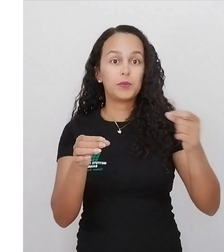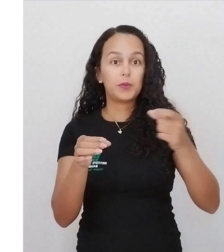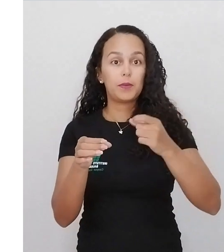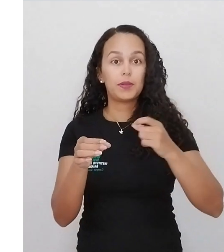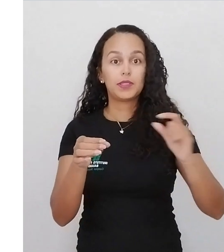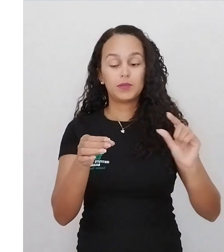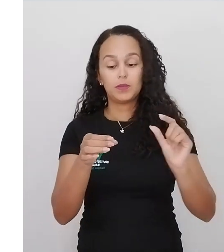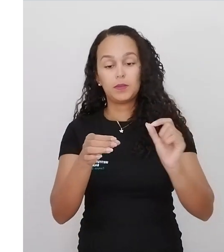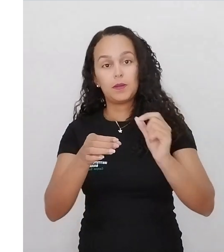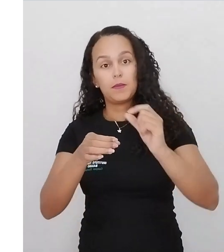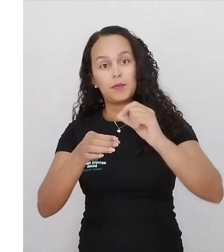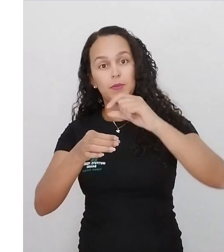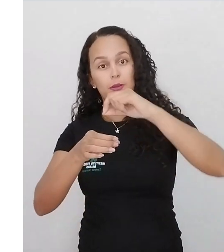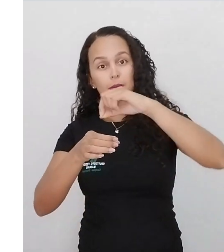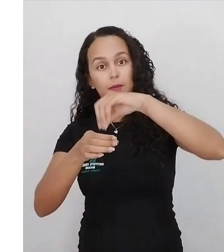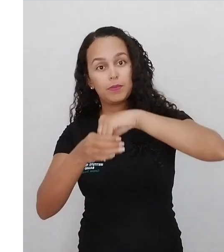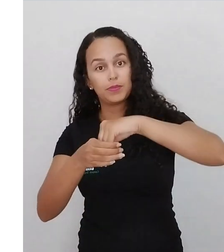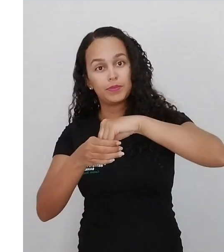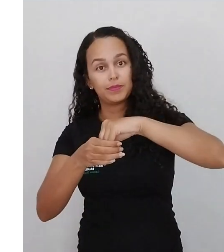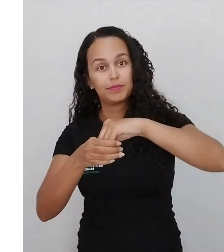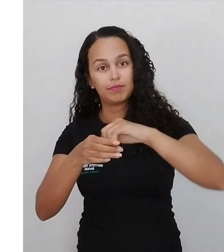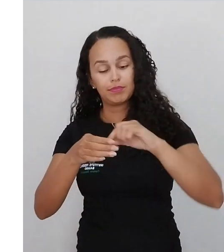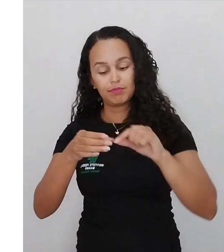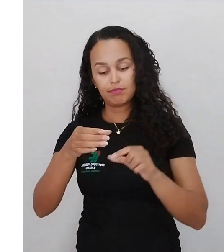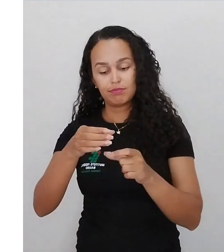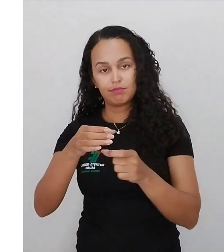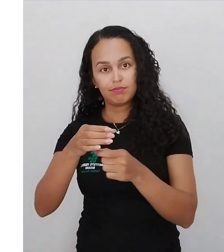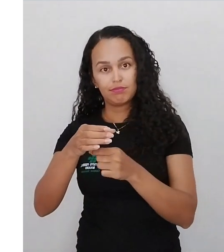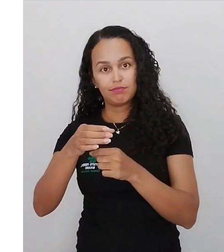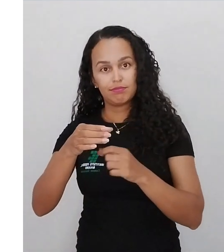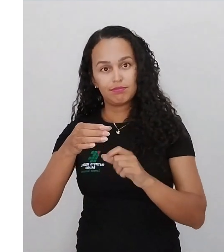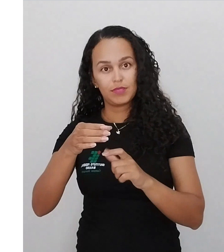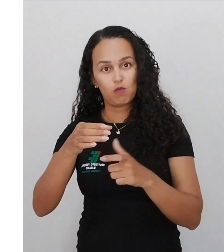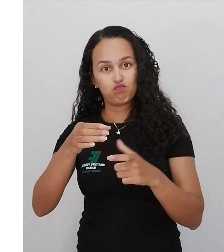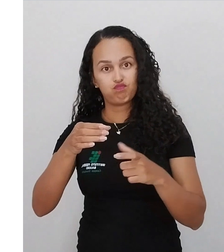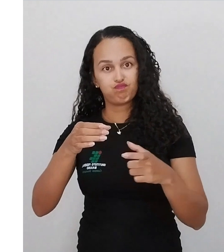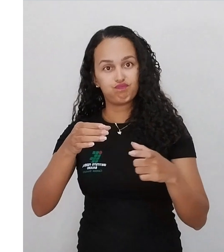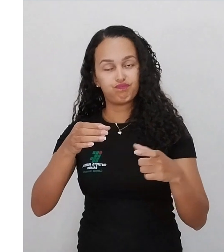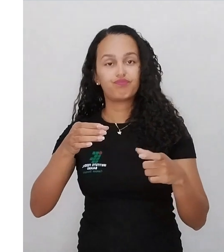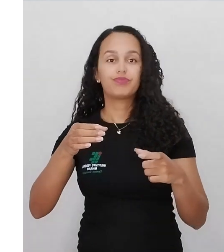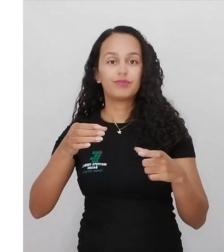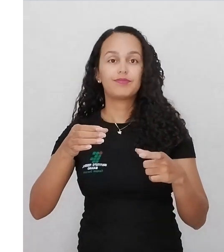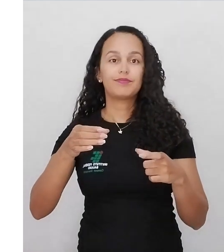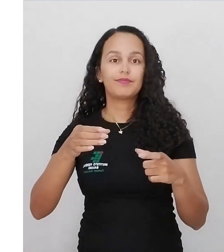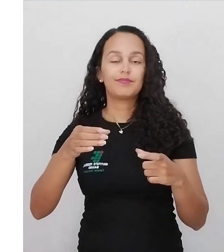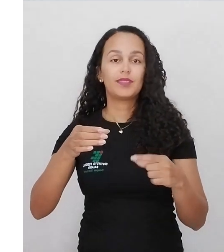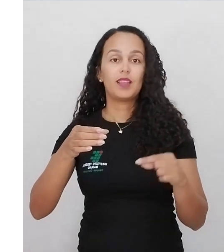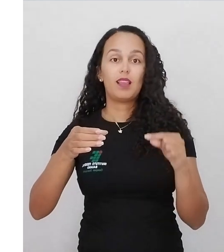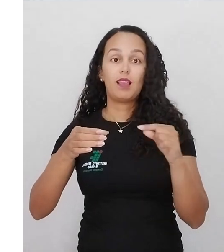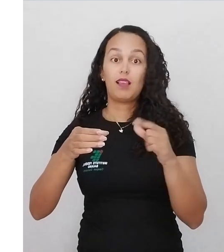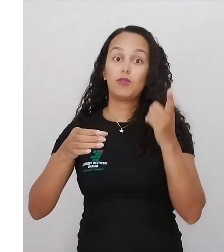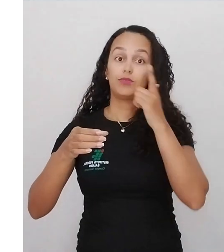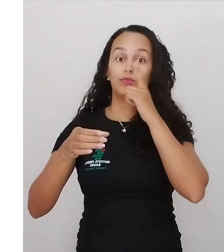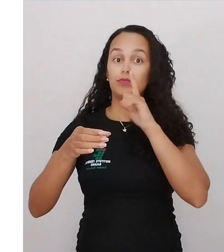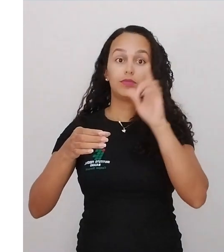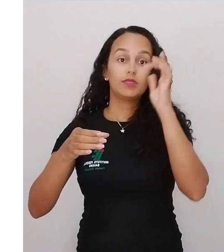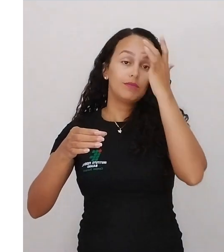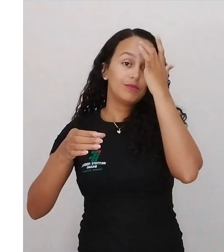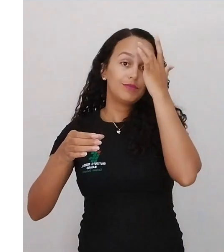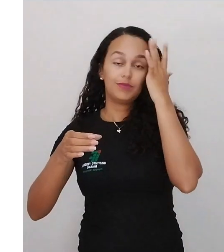que todos os micro-organismos que estavam ali presentes no ar, né, esses micro-organismos